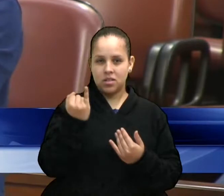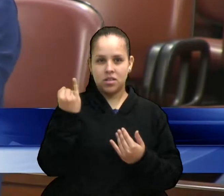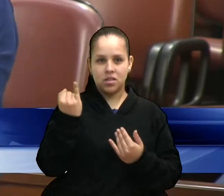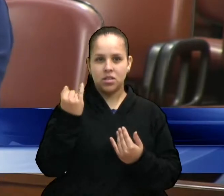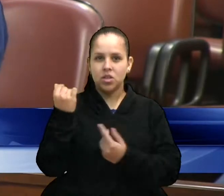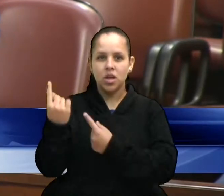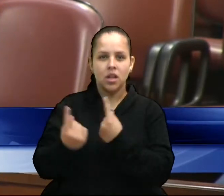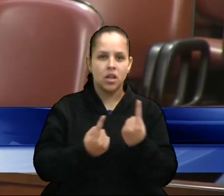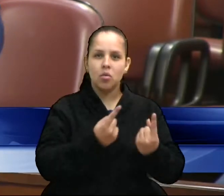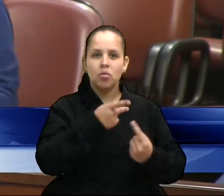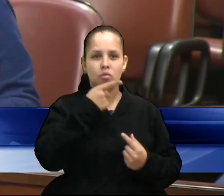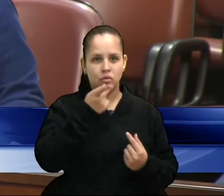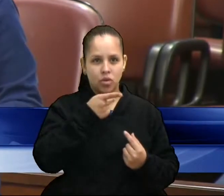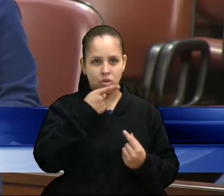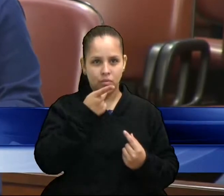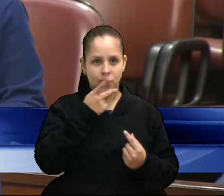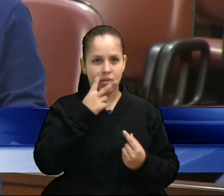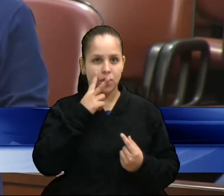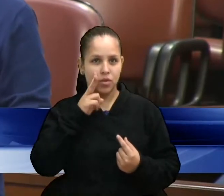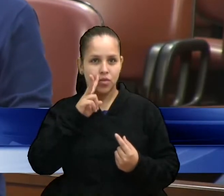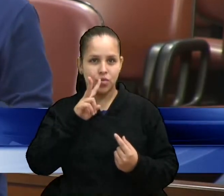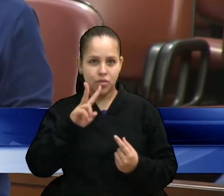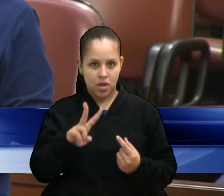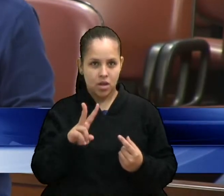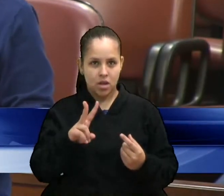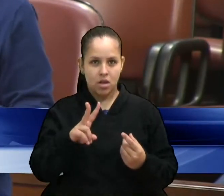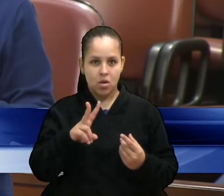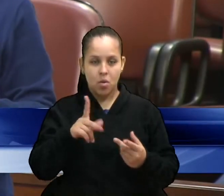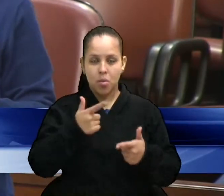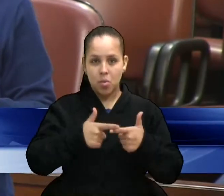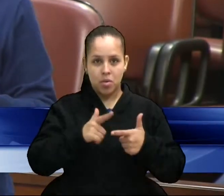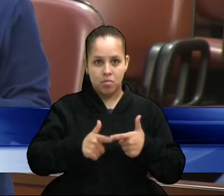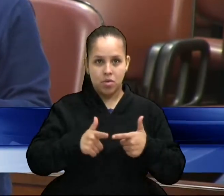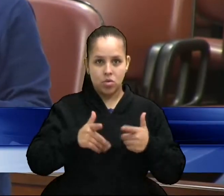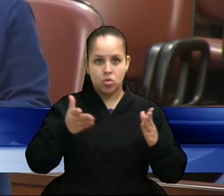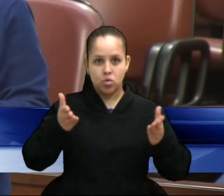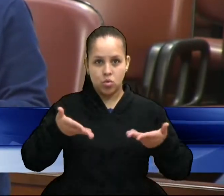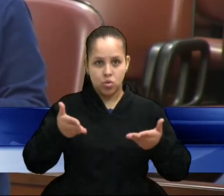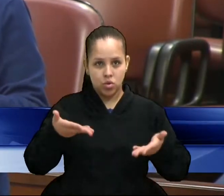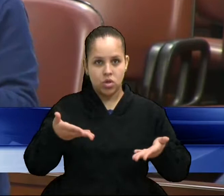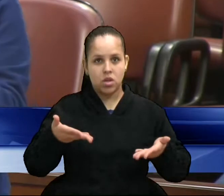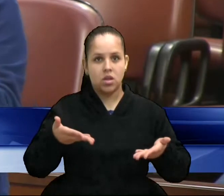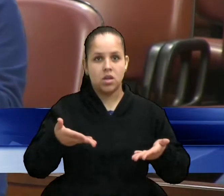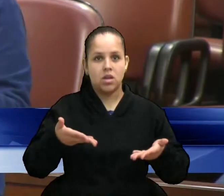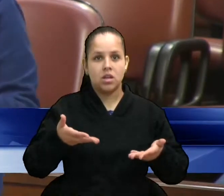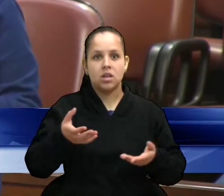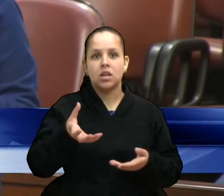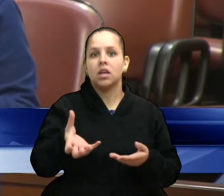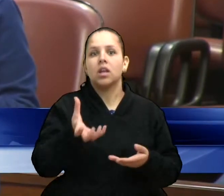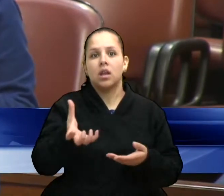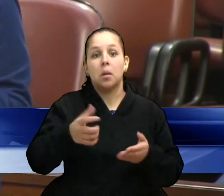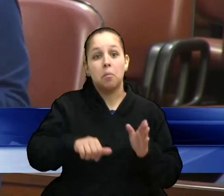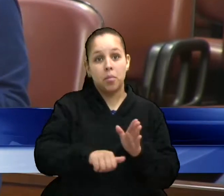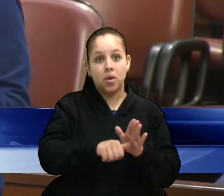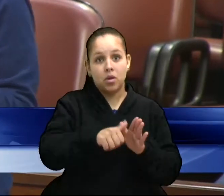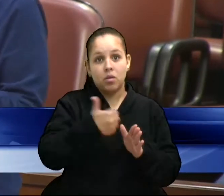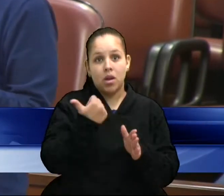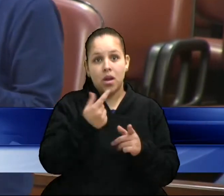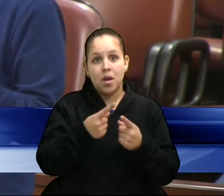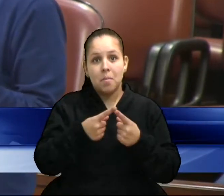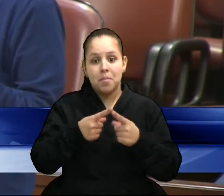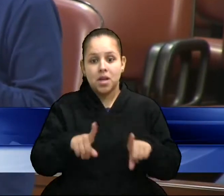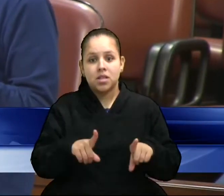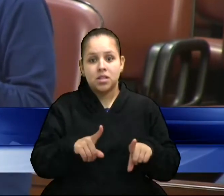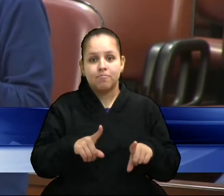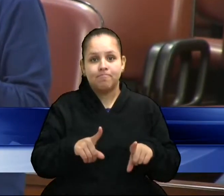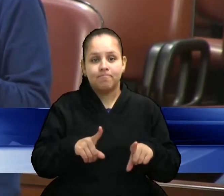operadores atuais do sistema taxi-lotação em Caxias, que gostariam de se modernizar, mas estão presos